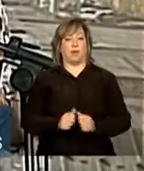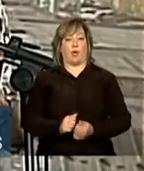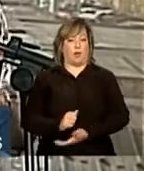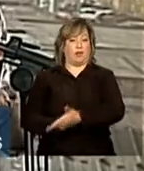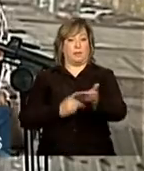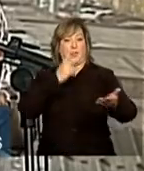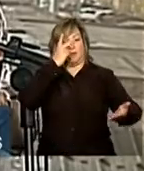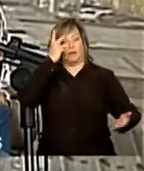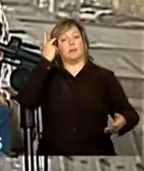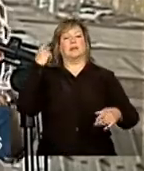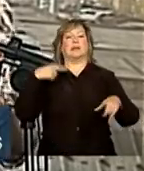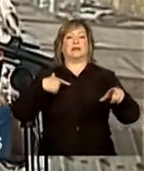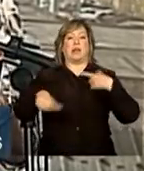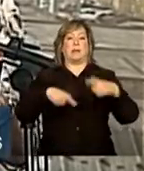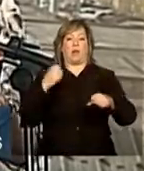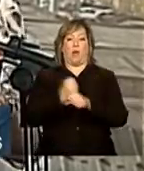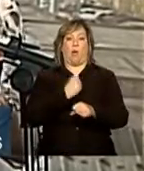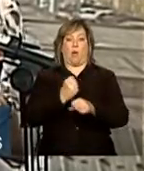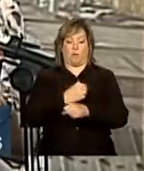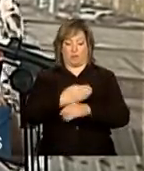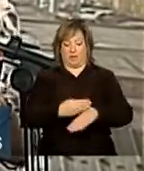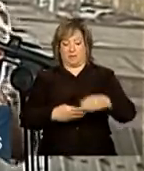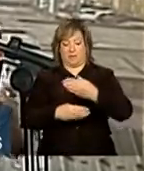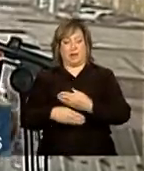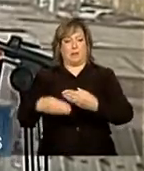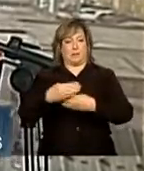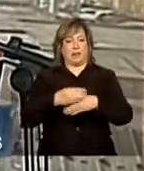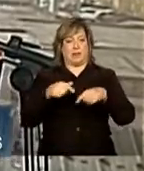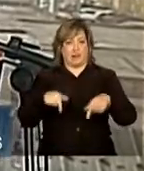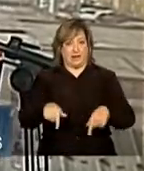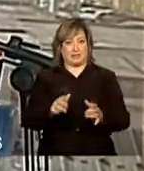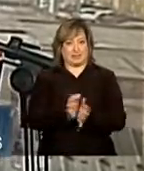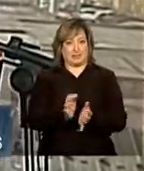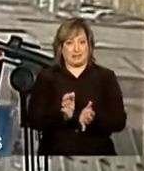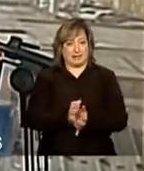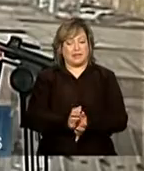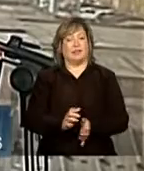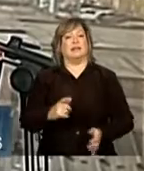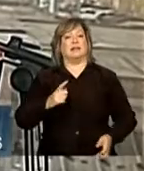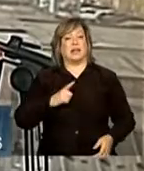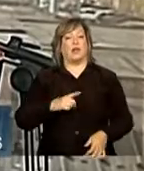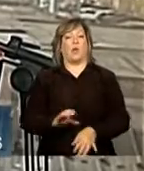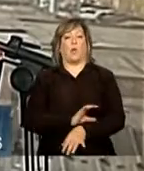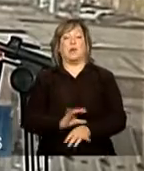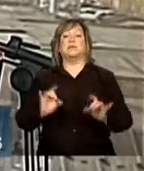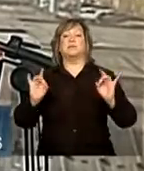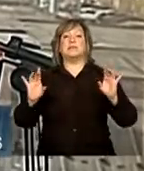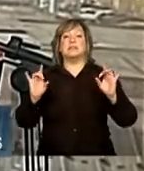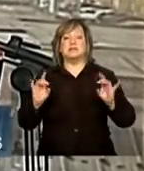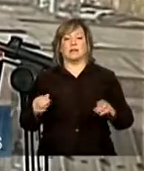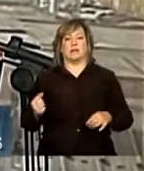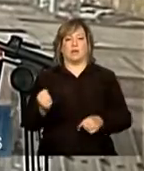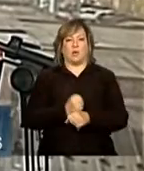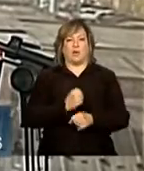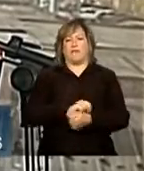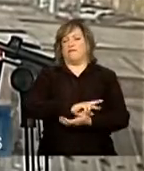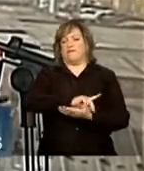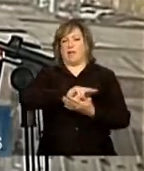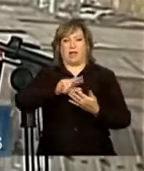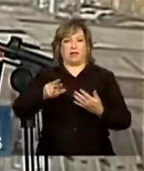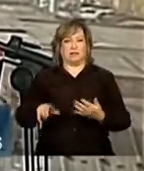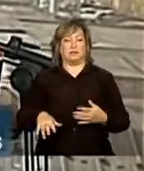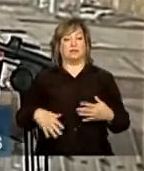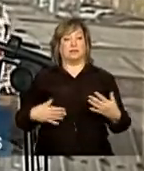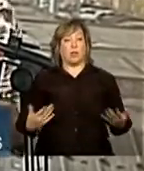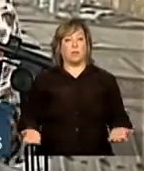trabalhadores da construção civil. Na área de construção civil, tem cursos de especialização, os mais variados.